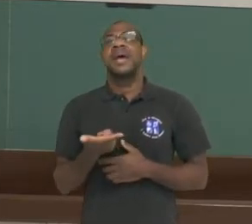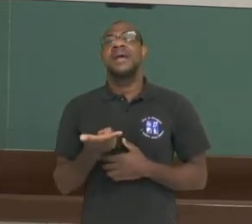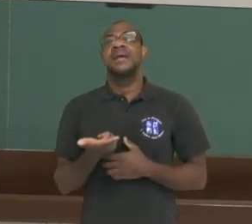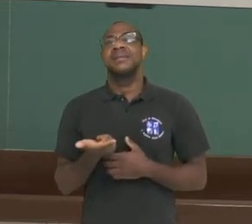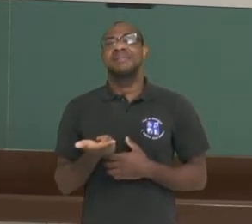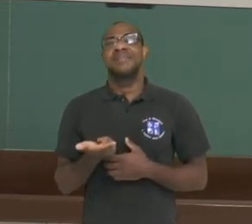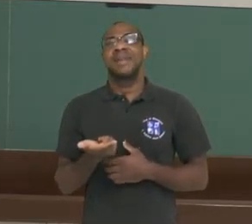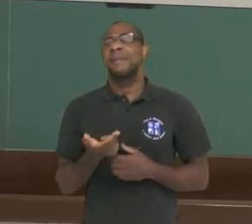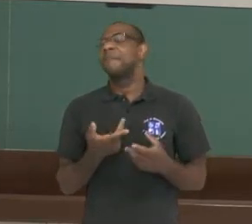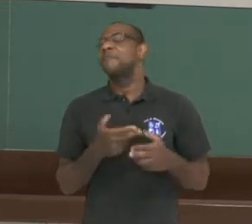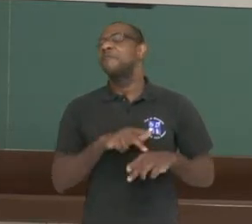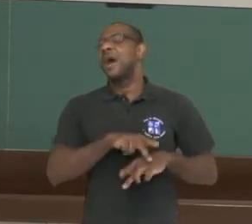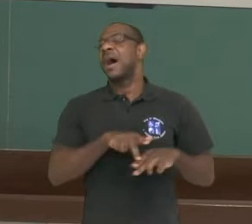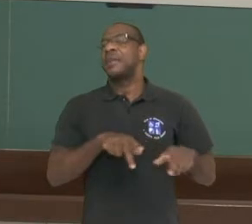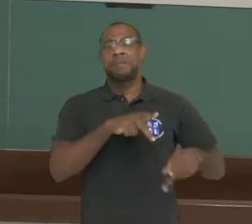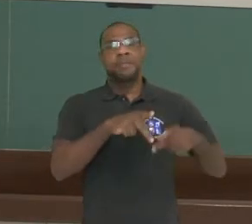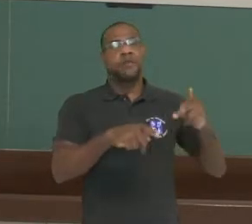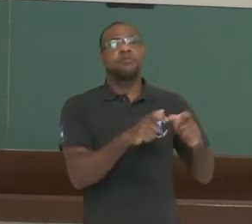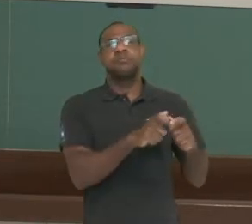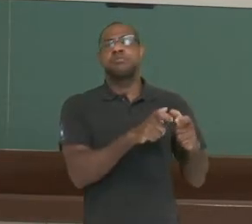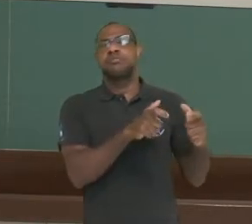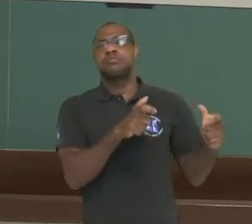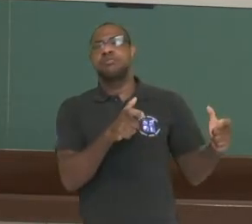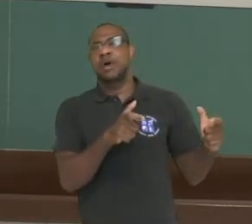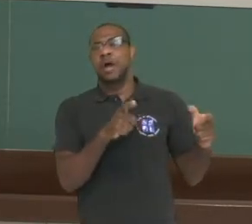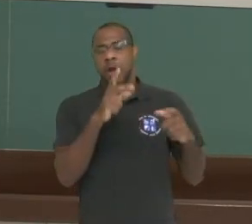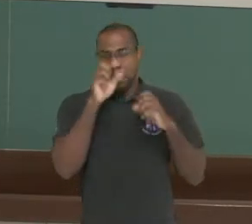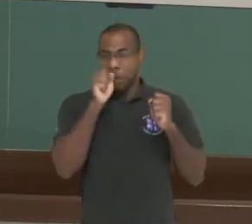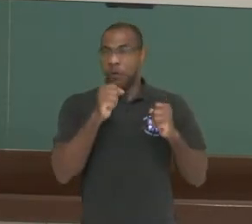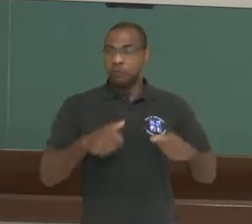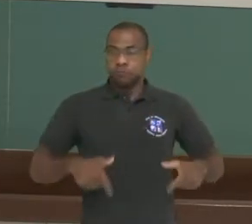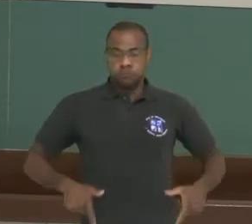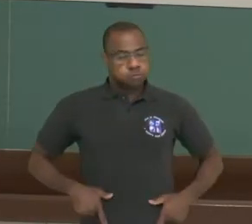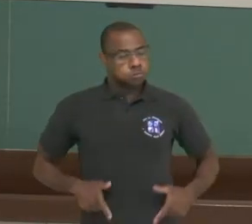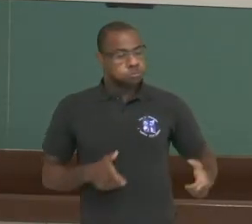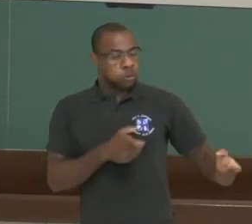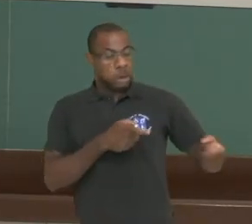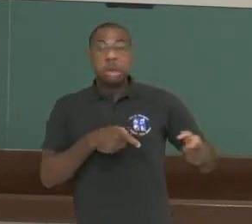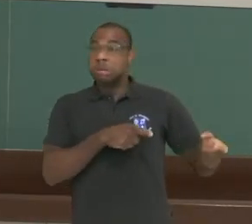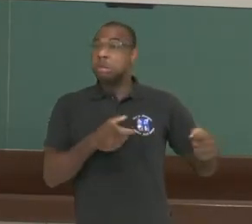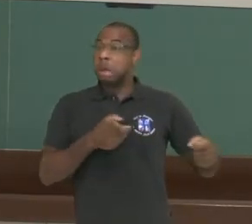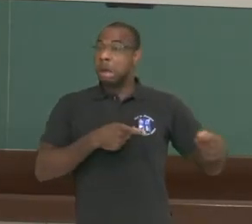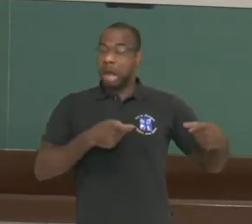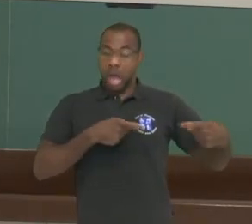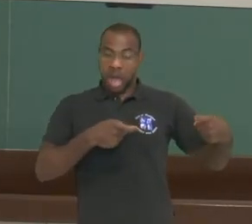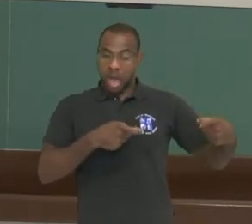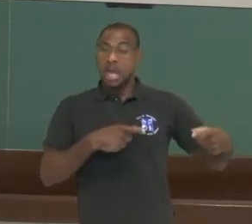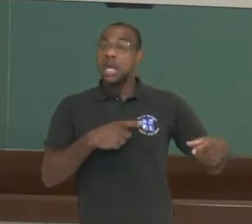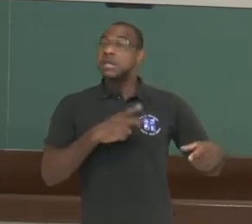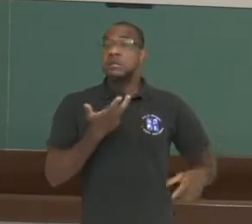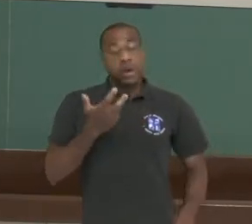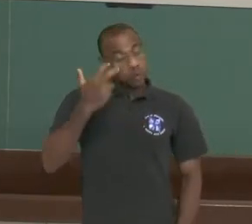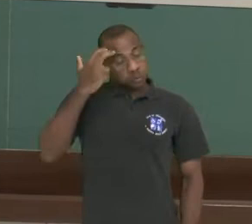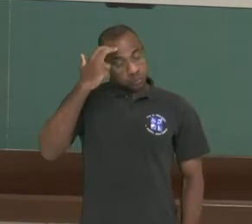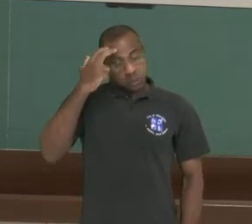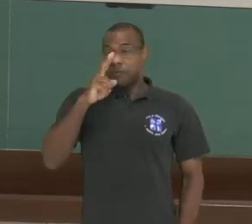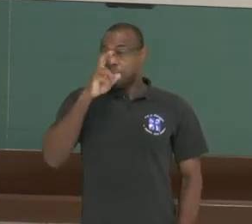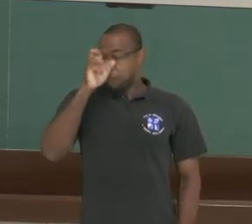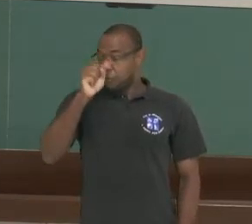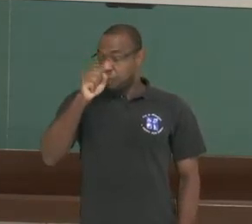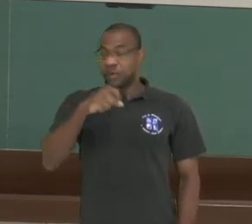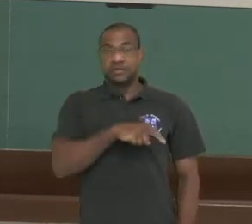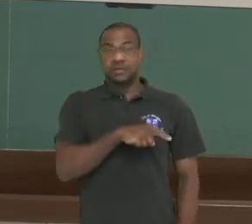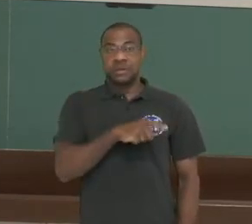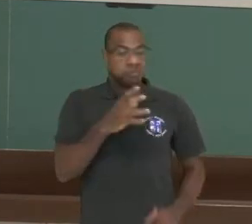de povos, muito bem, fortemente armados, são guerreiros, com uma cultura guerreira, não era fácil de